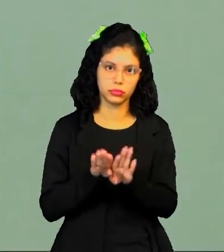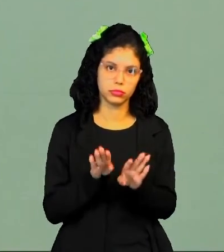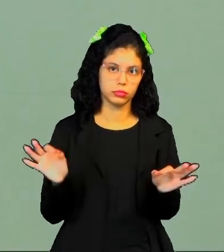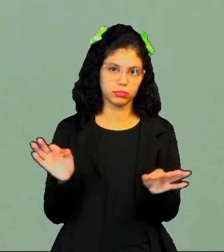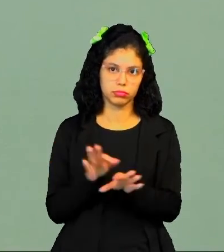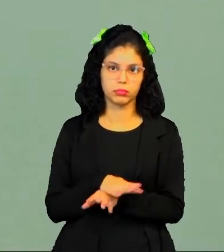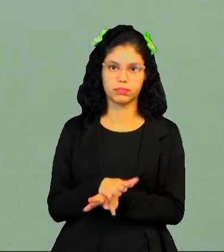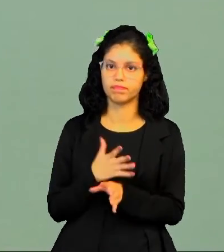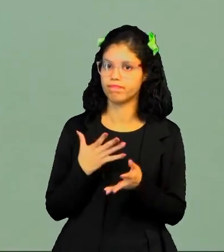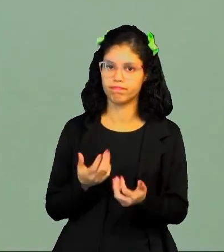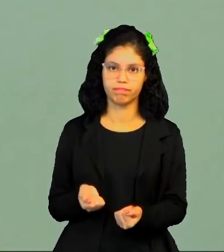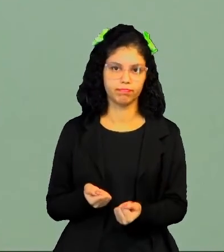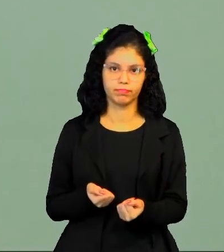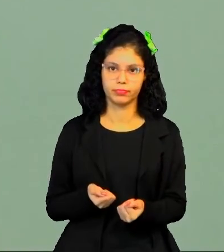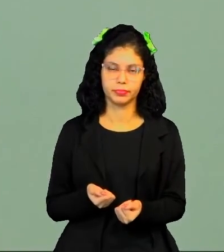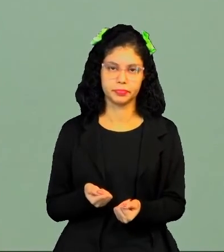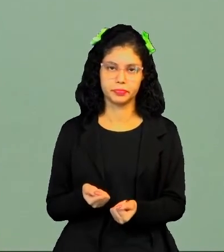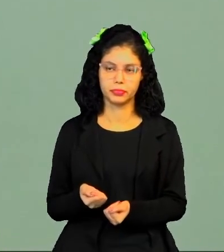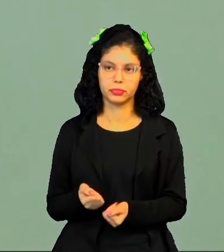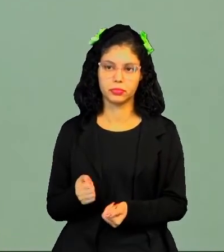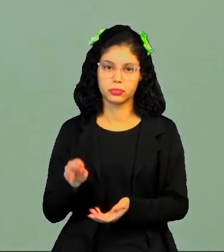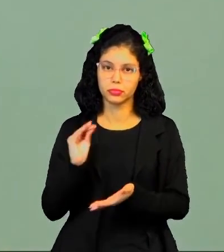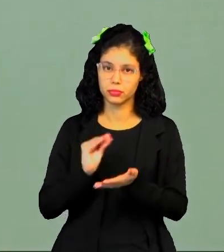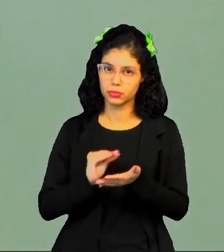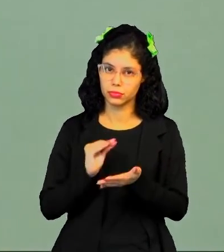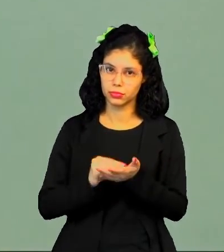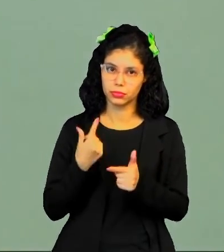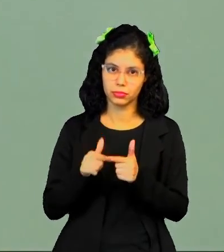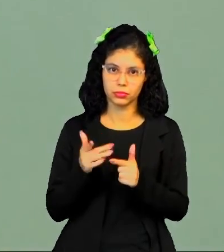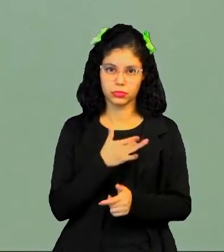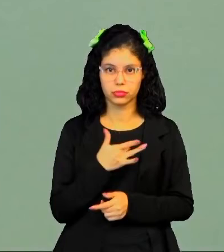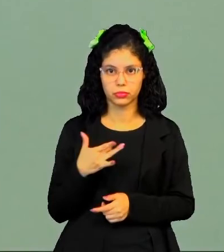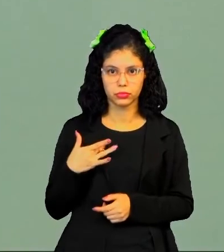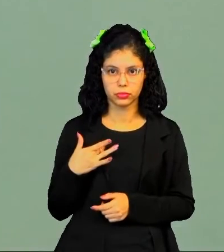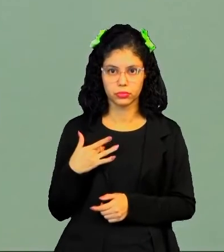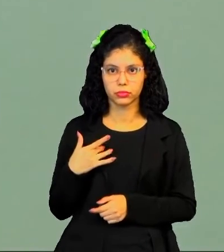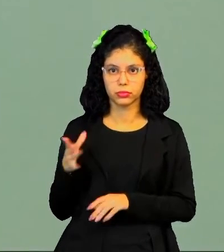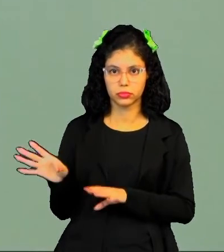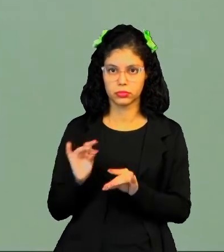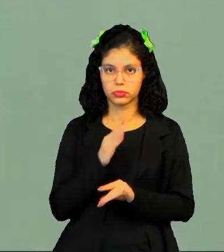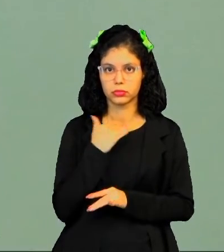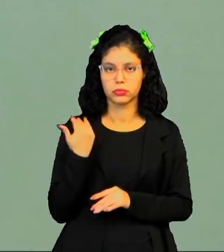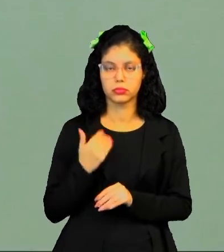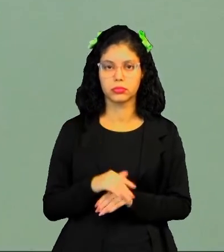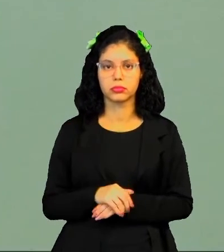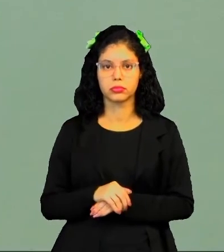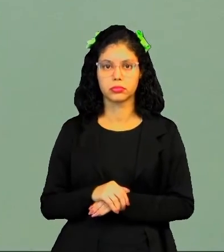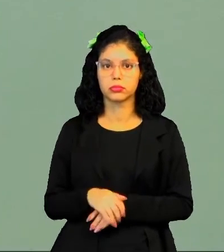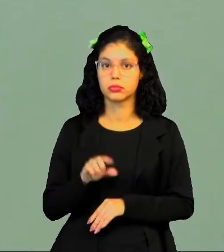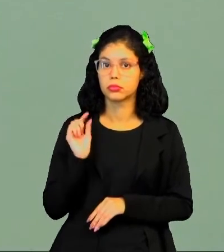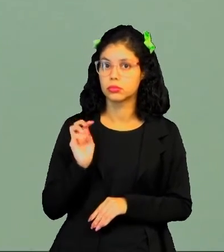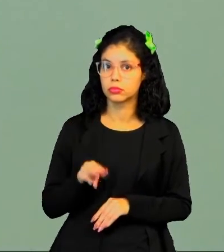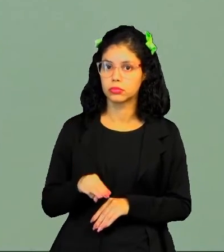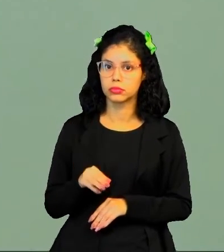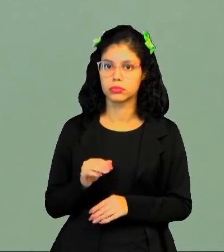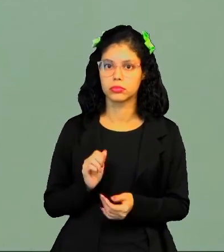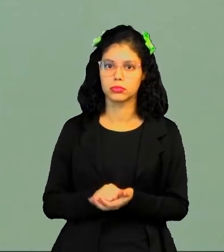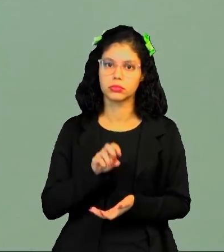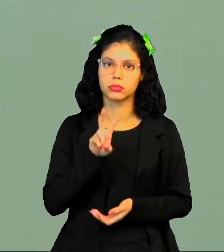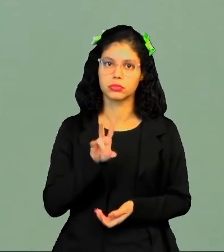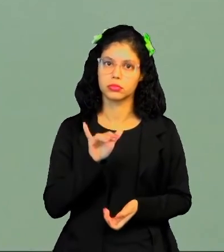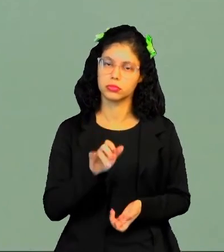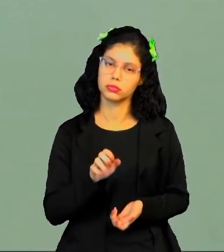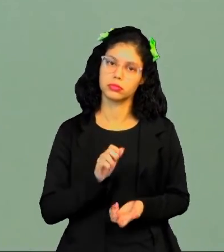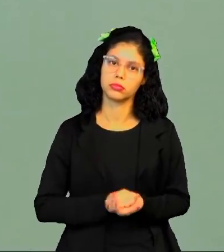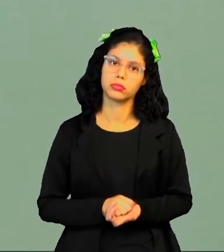acabou não assumindo, né? Devido a um grave problema de saúde que levou à sua morte. Quem assumiu foi o vice,